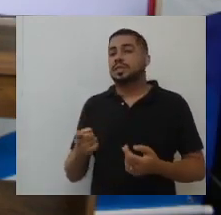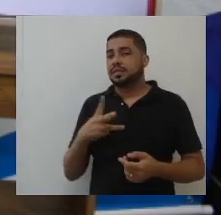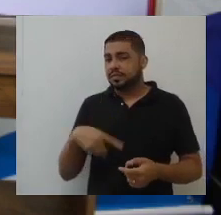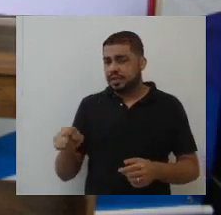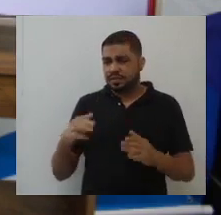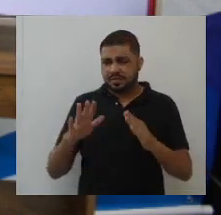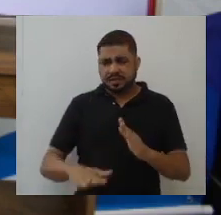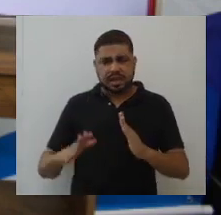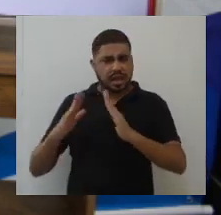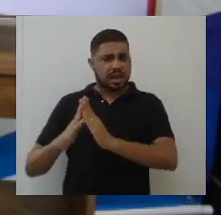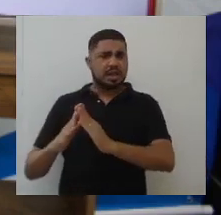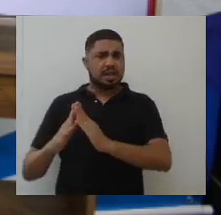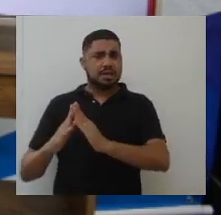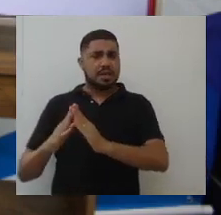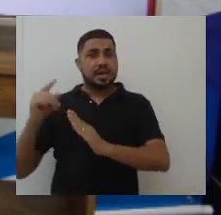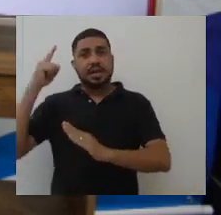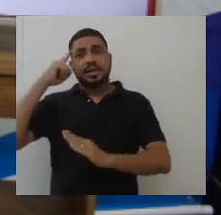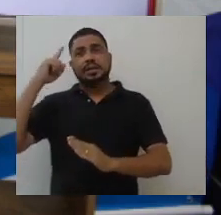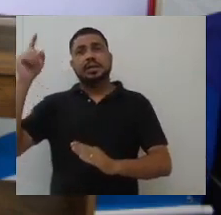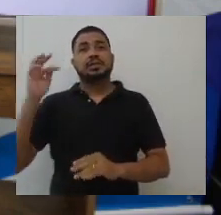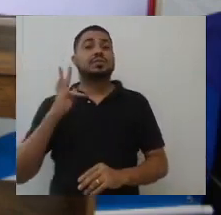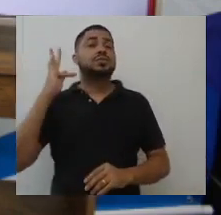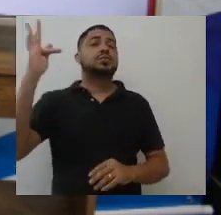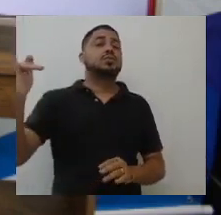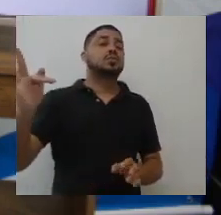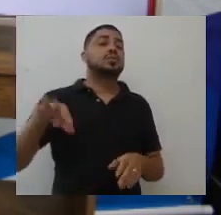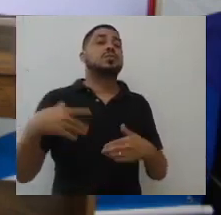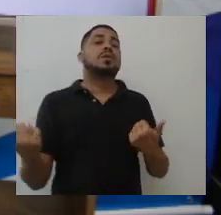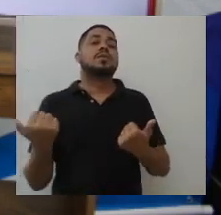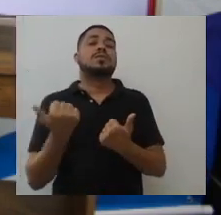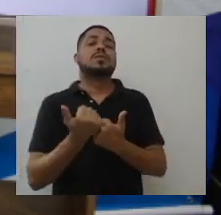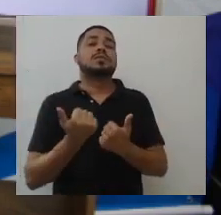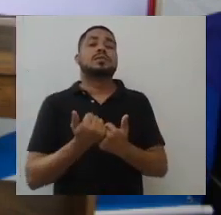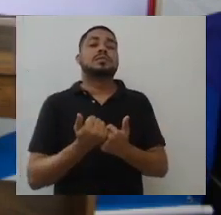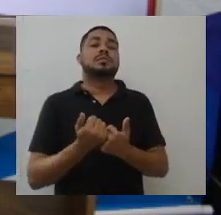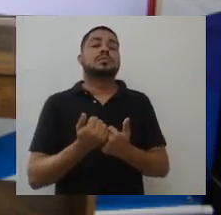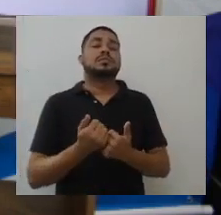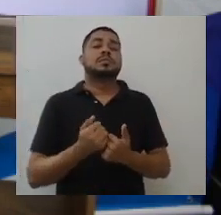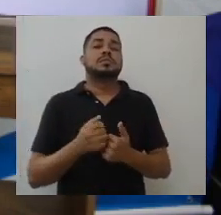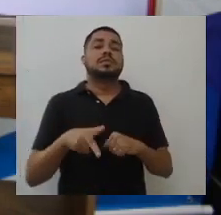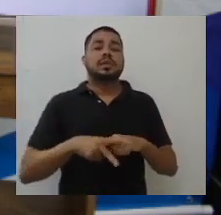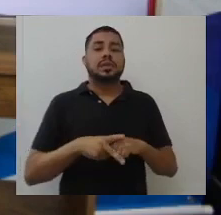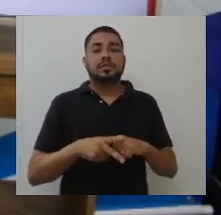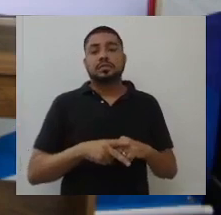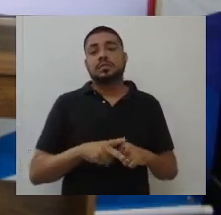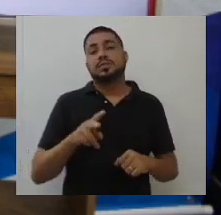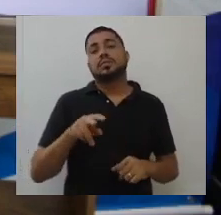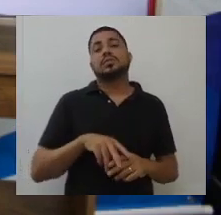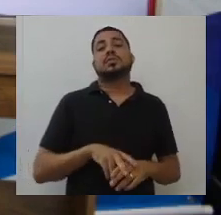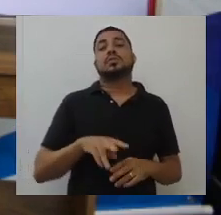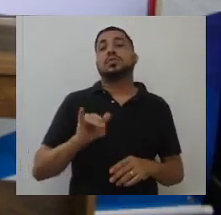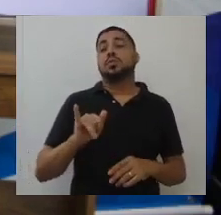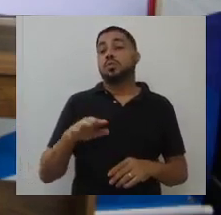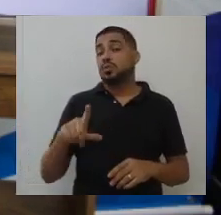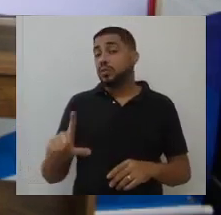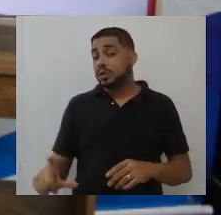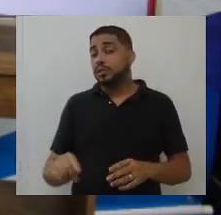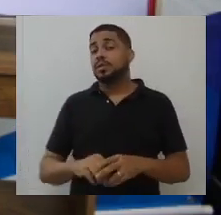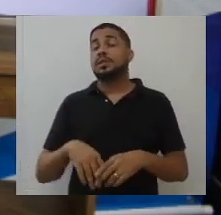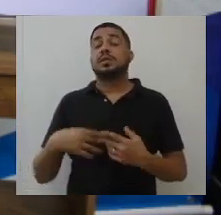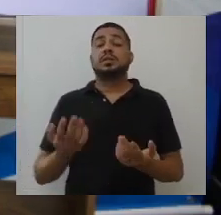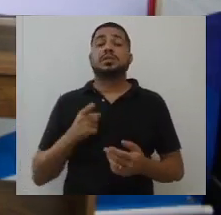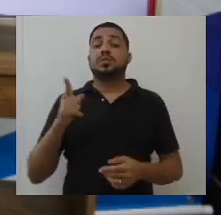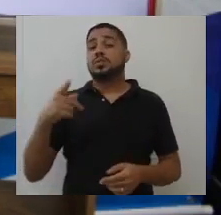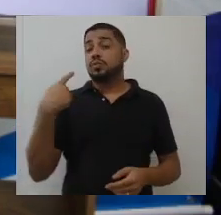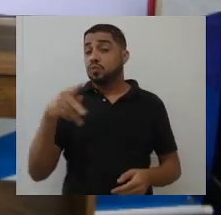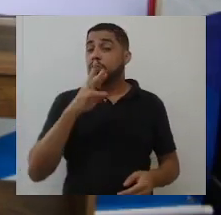ficar em casa? Passa uma ideia de futuro, né? Qual é o verbo auxiliar utilizado aqui? Will. Will é o verbo auxiliar do futuro, então a tua resposta